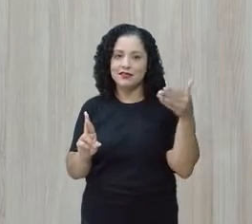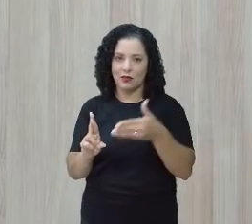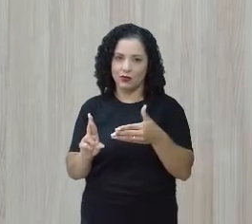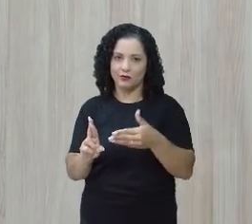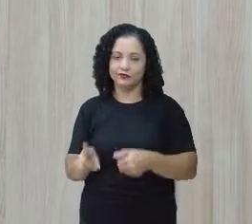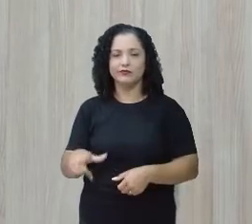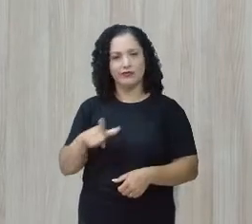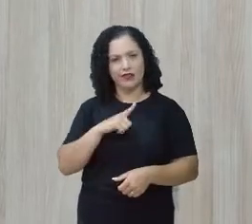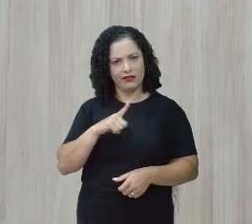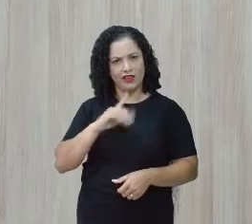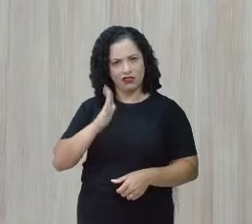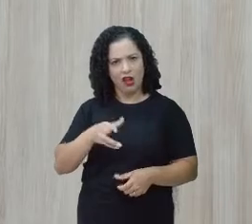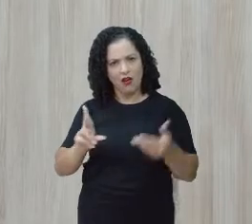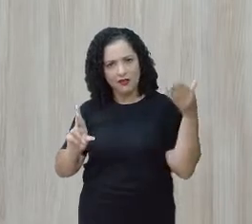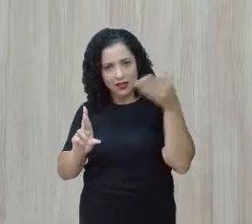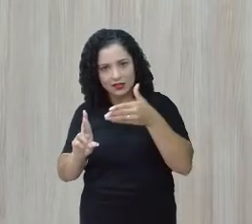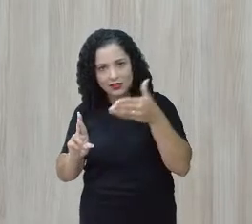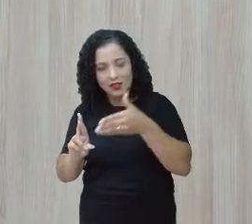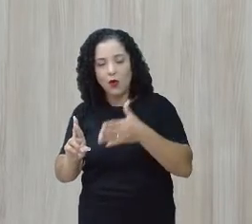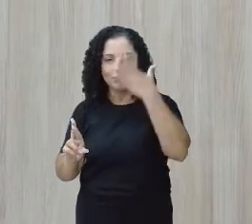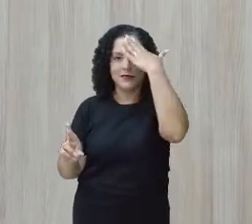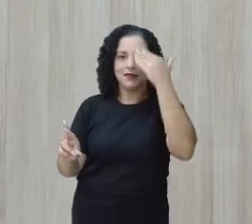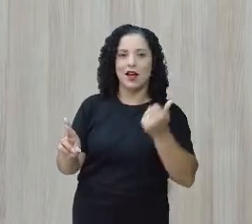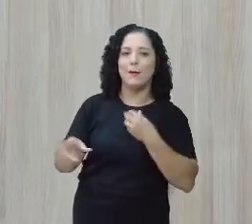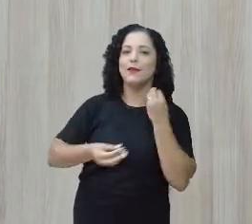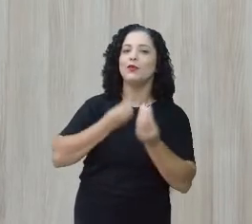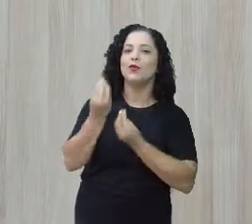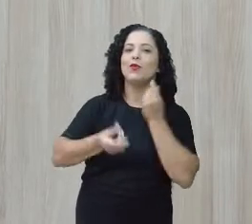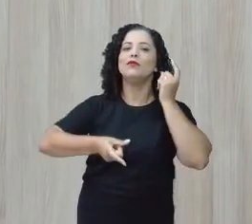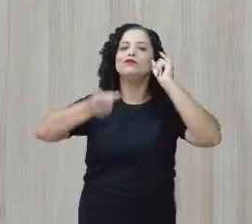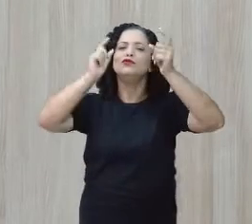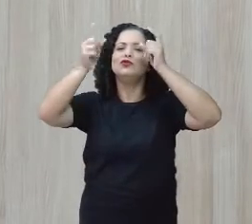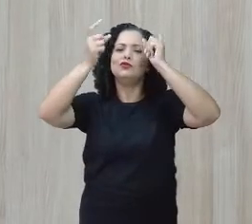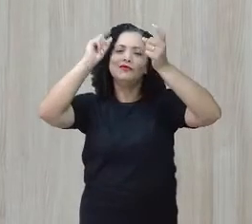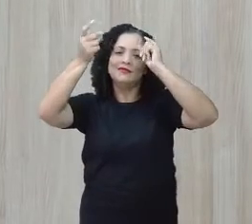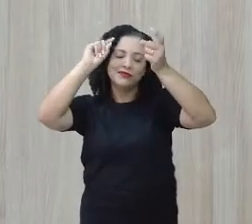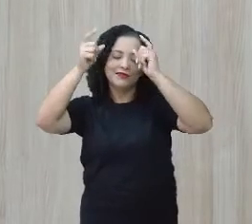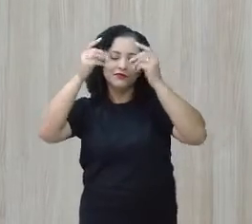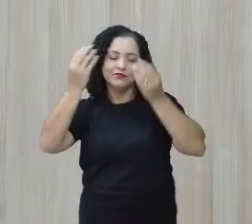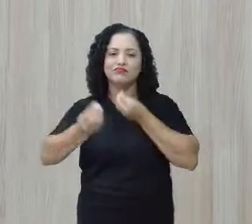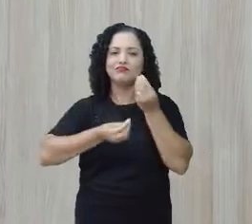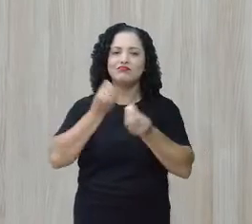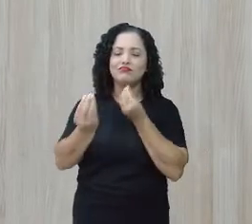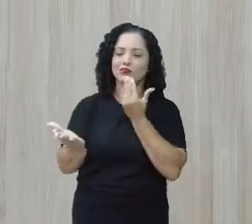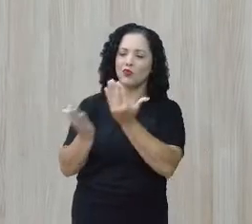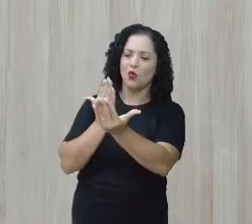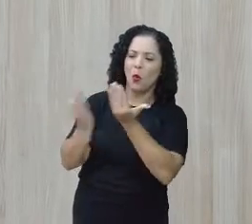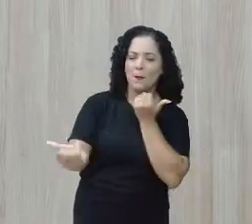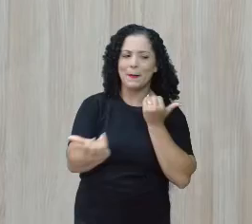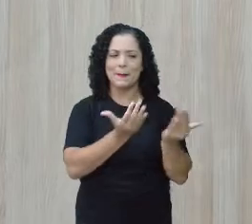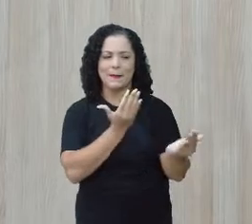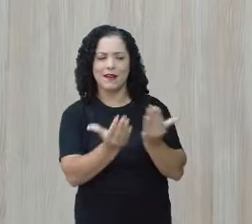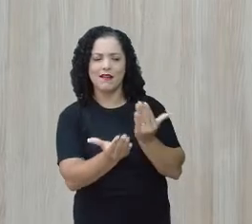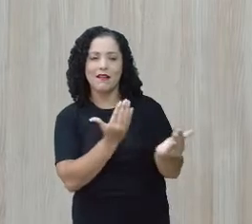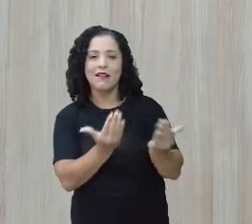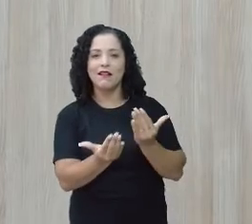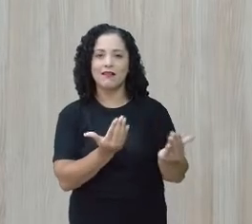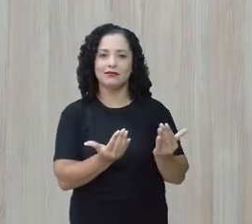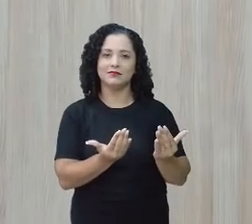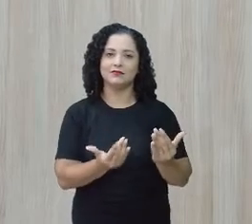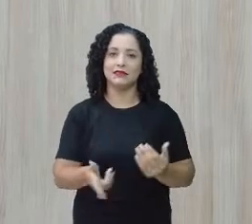tenho um referencial, eu tenho como discutir, eu tenho como comparar, eu tenho